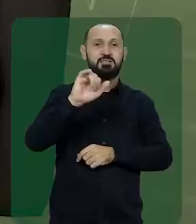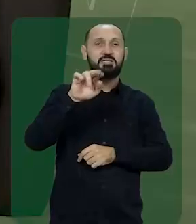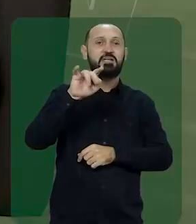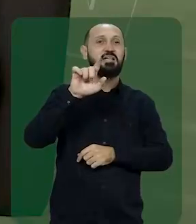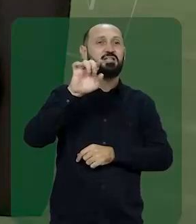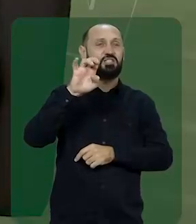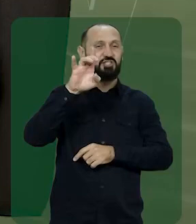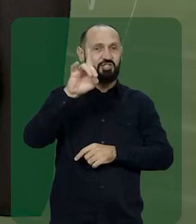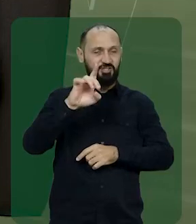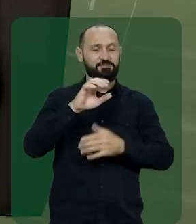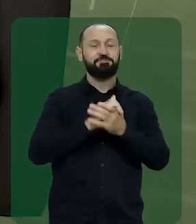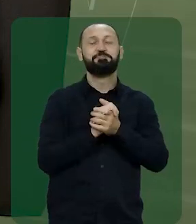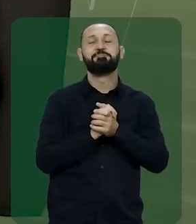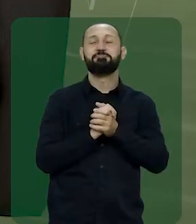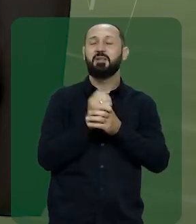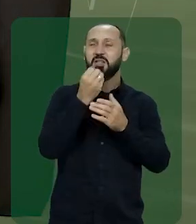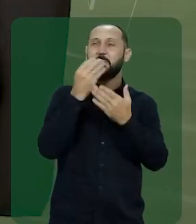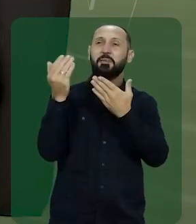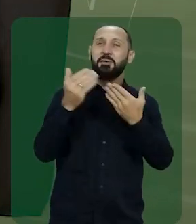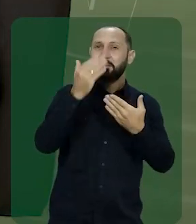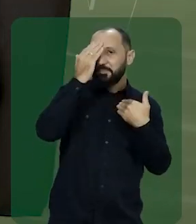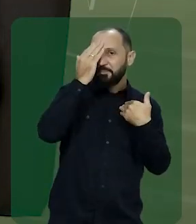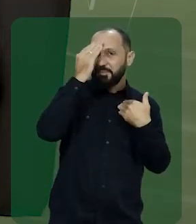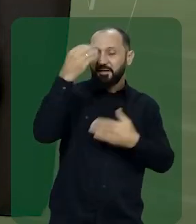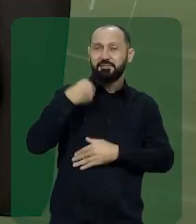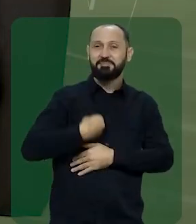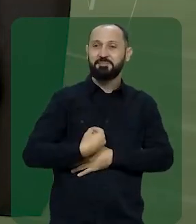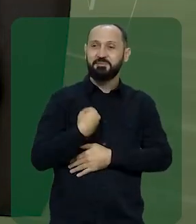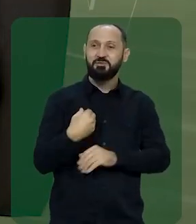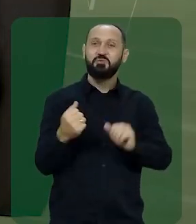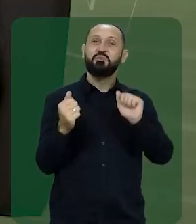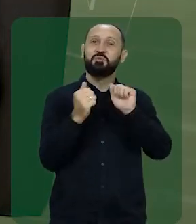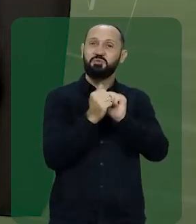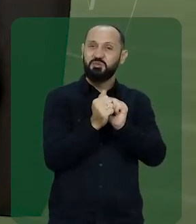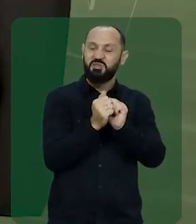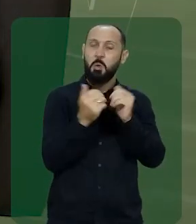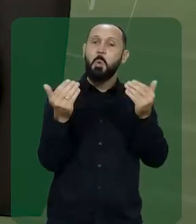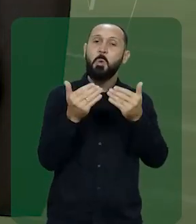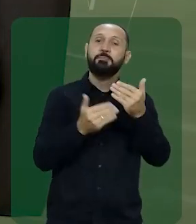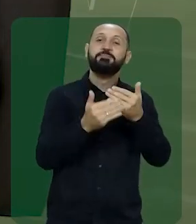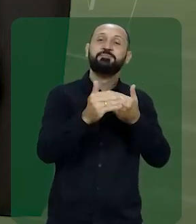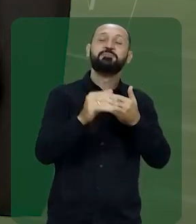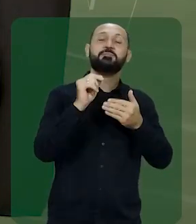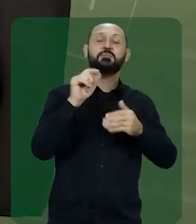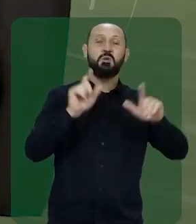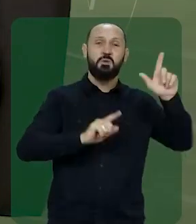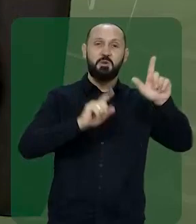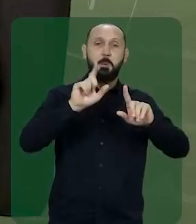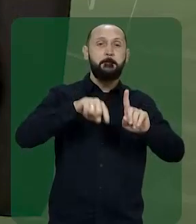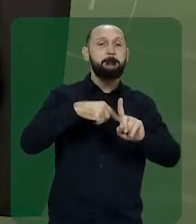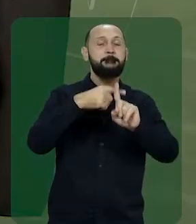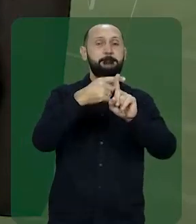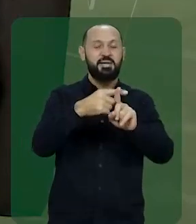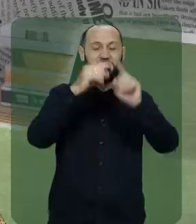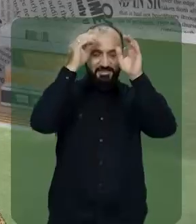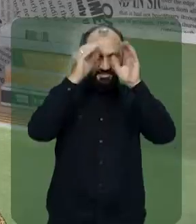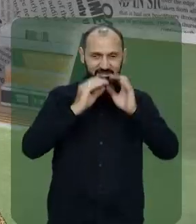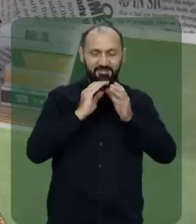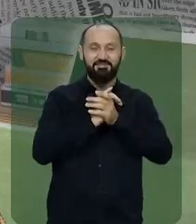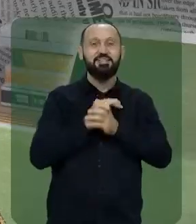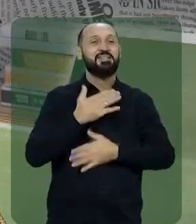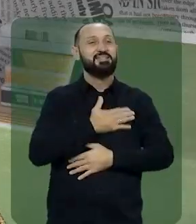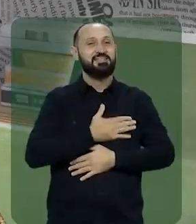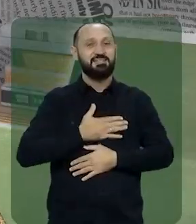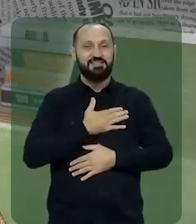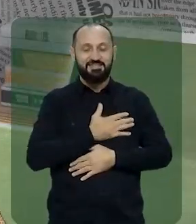Barbosa. Zirleide, muito obrigada pela sua presença conosco hoje aqui no programa Mais Cidadania. A satisfação